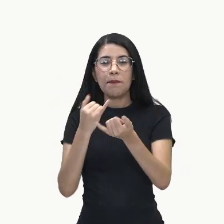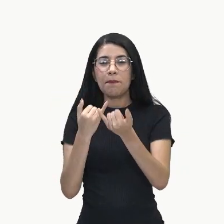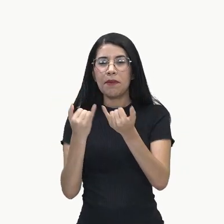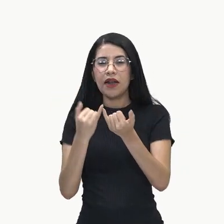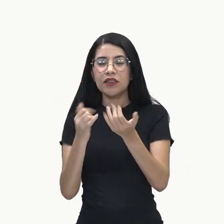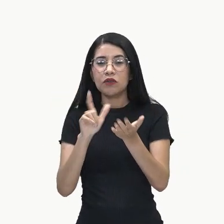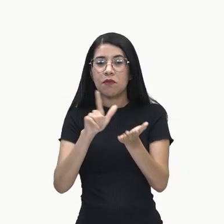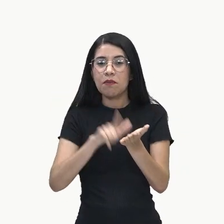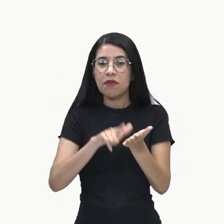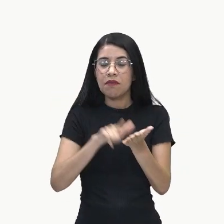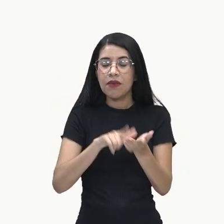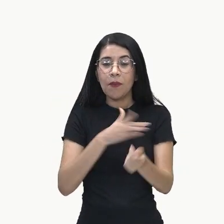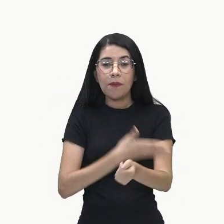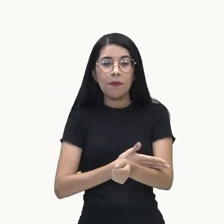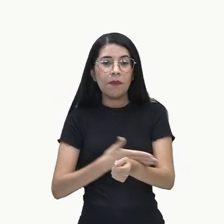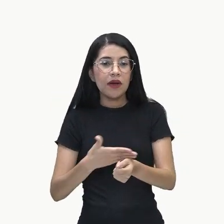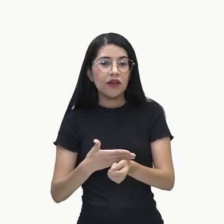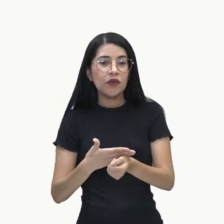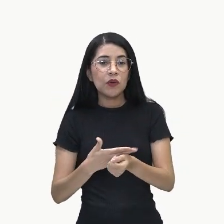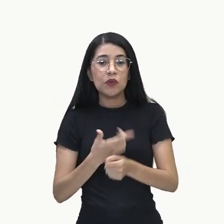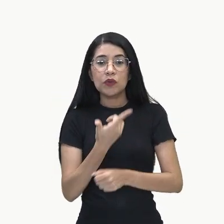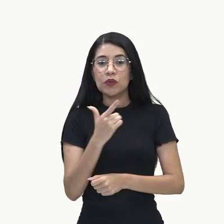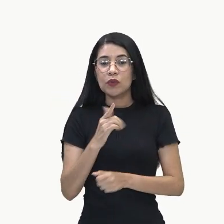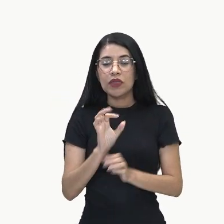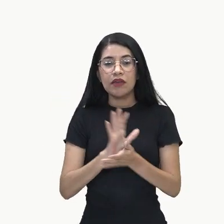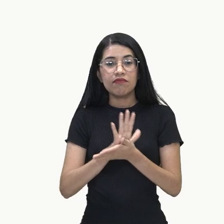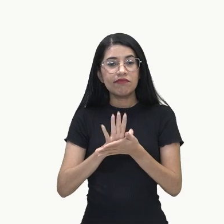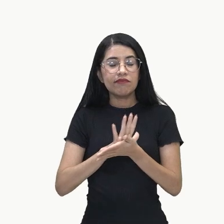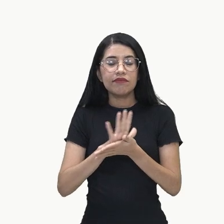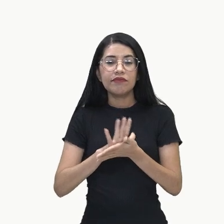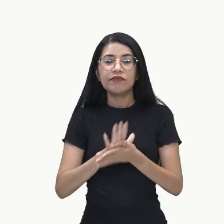tá? Quando nós nascemos